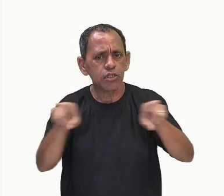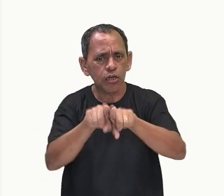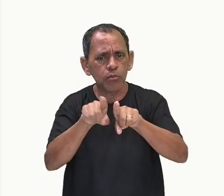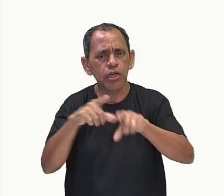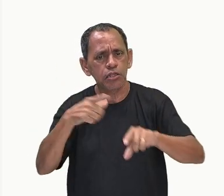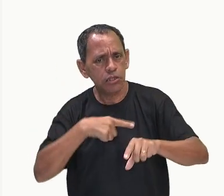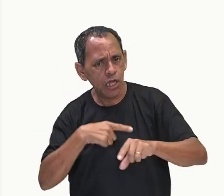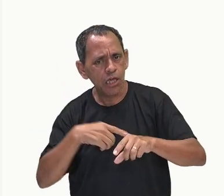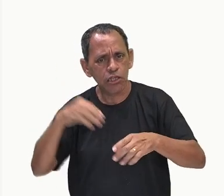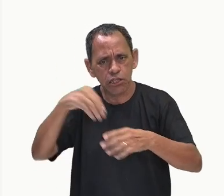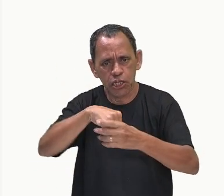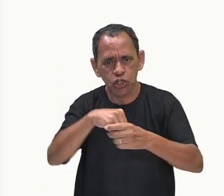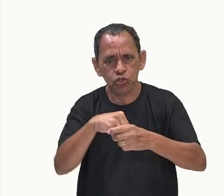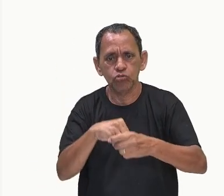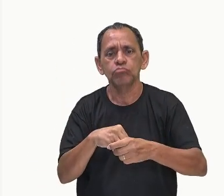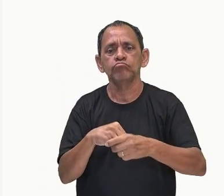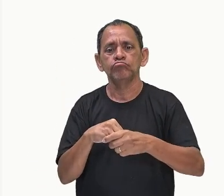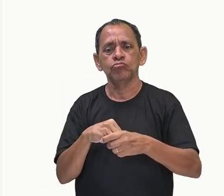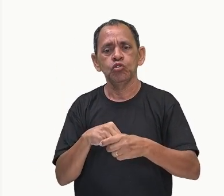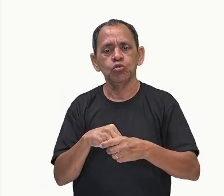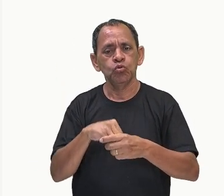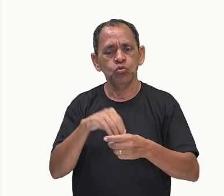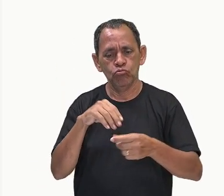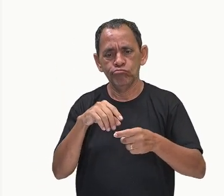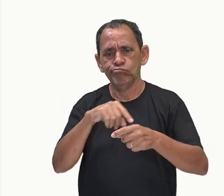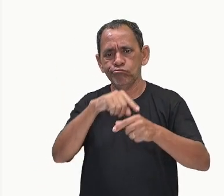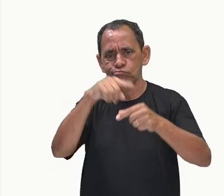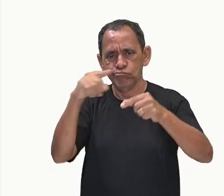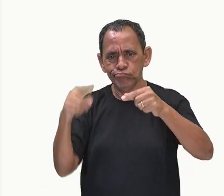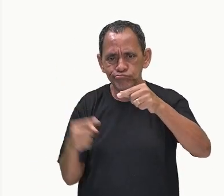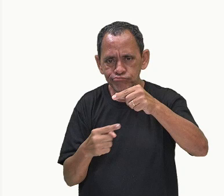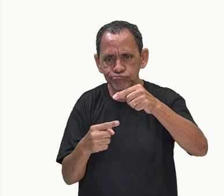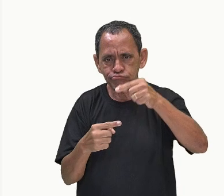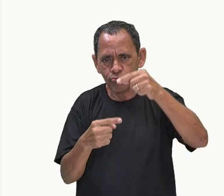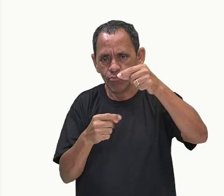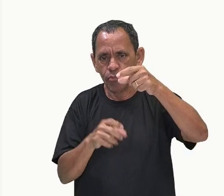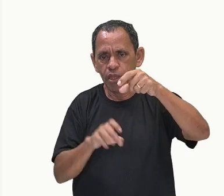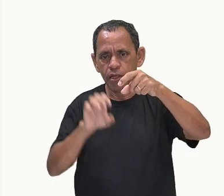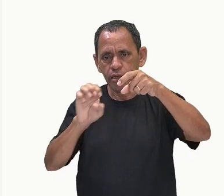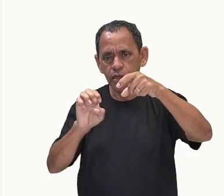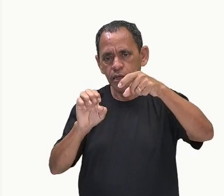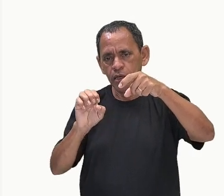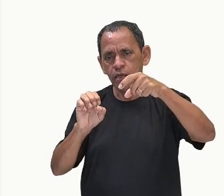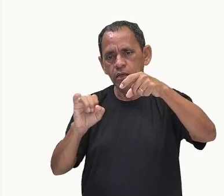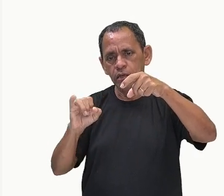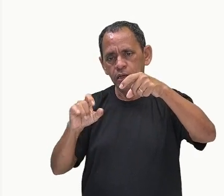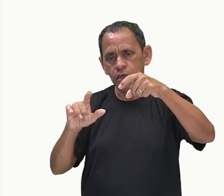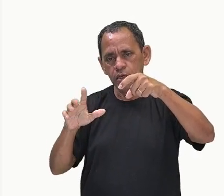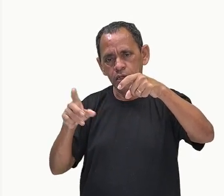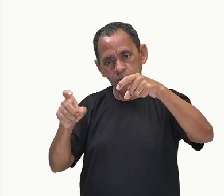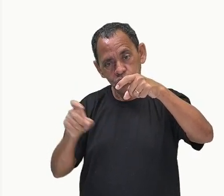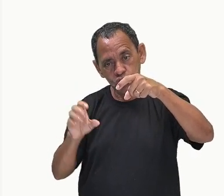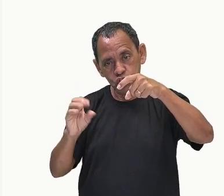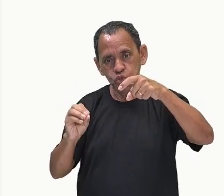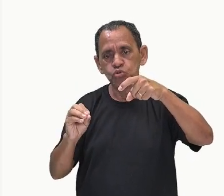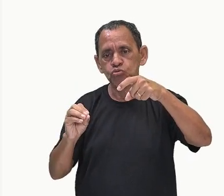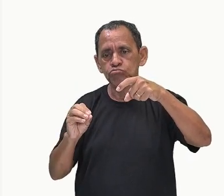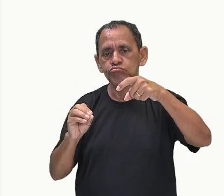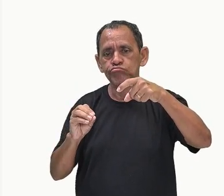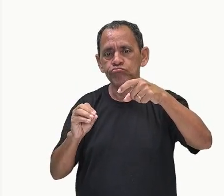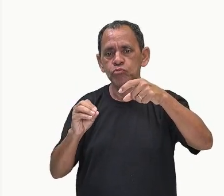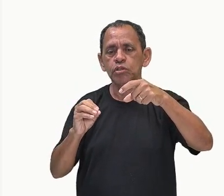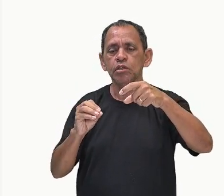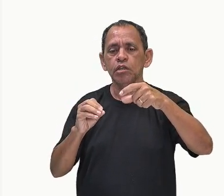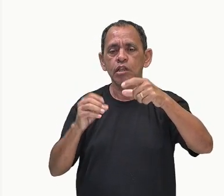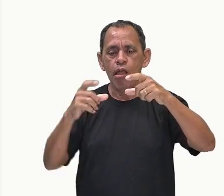que é exatamente esse eixo aqui, sobre o lado BC desse retângulo aqui, ó, tá? E o